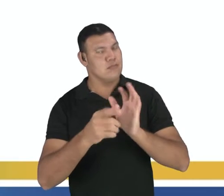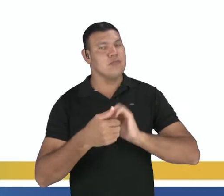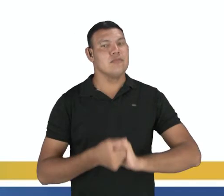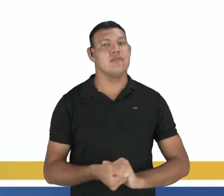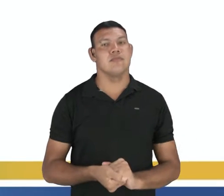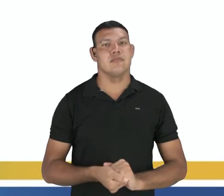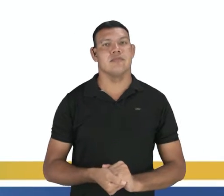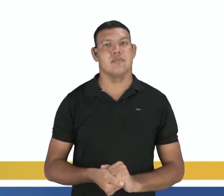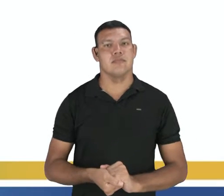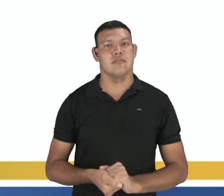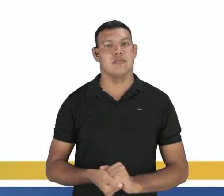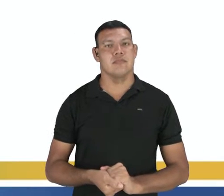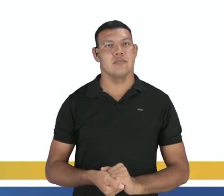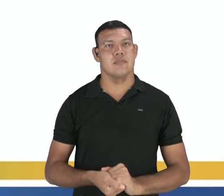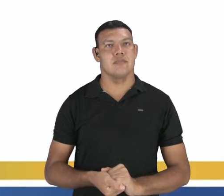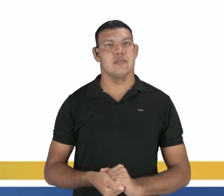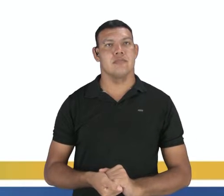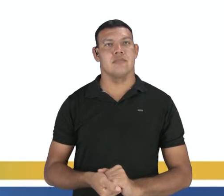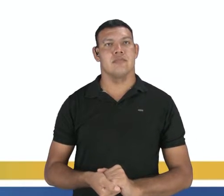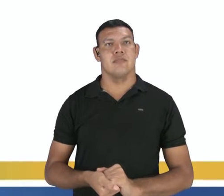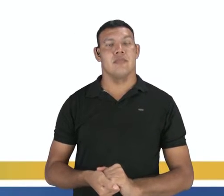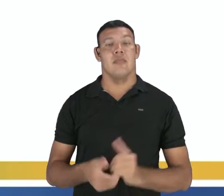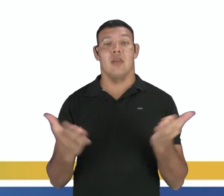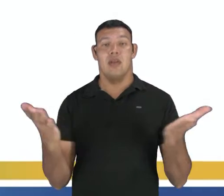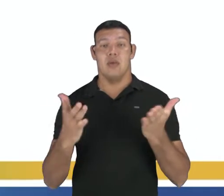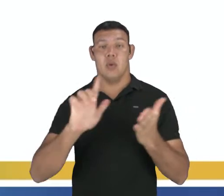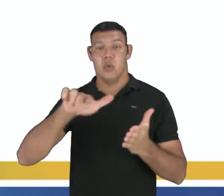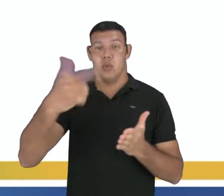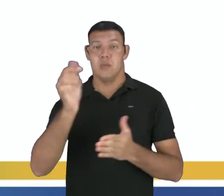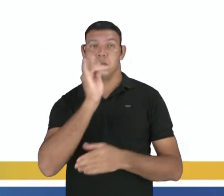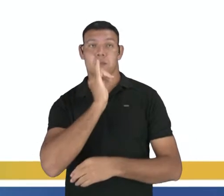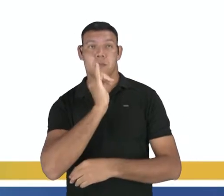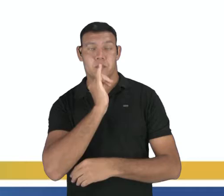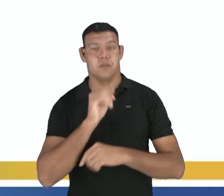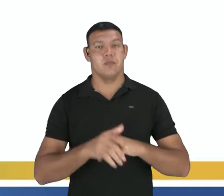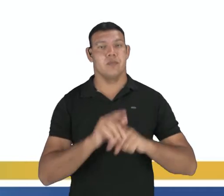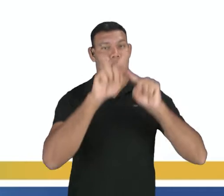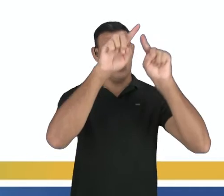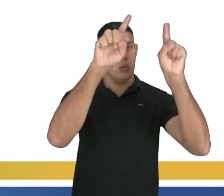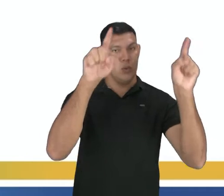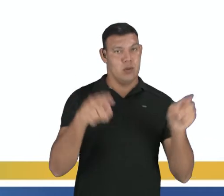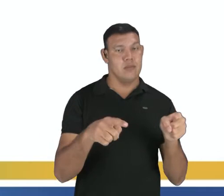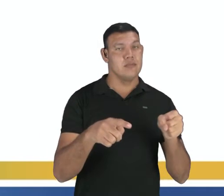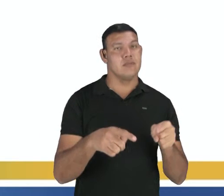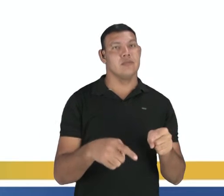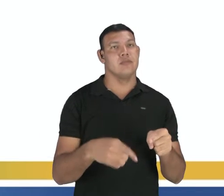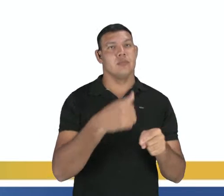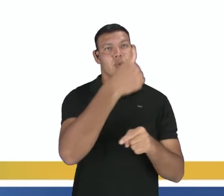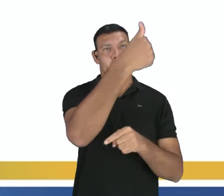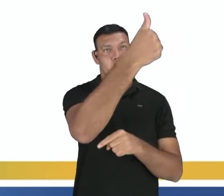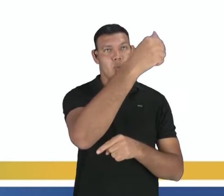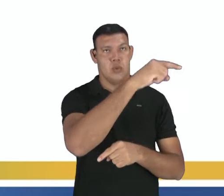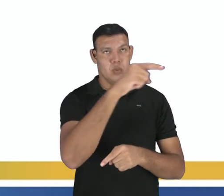aqui? Vamos a mais um exemplo? Então acompanhe comigo. Agora nós temos aí um